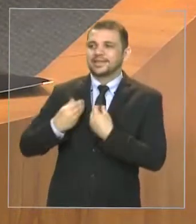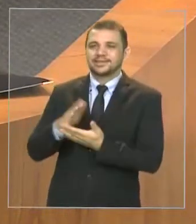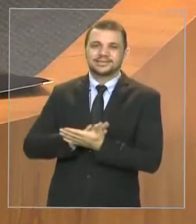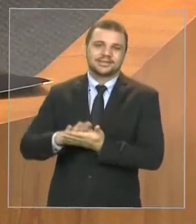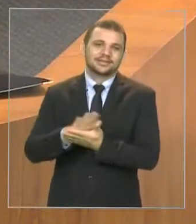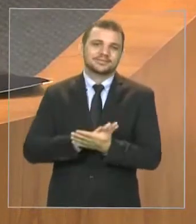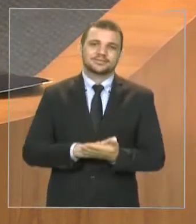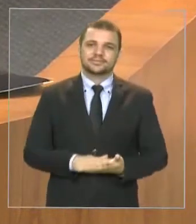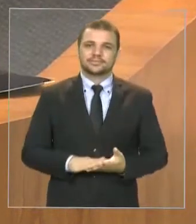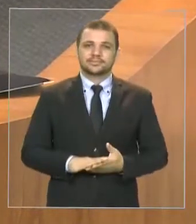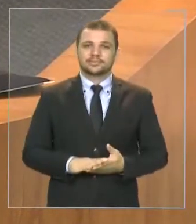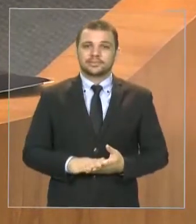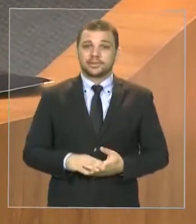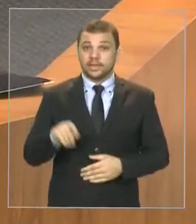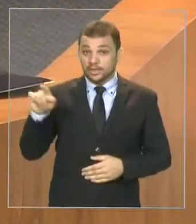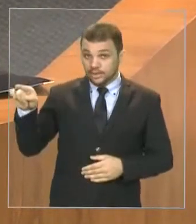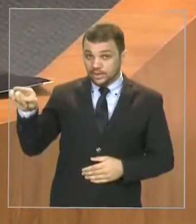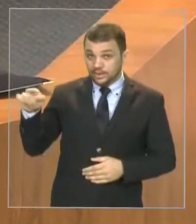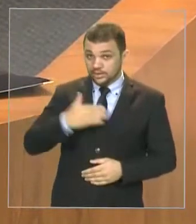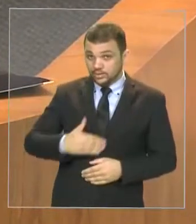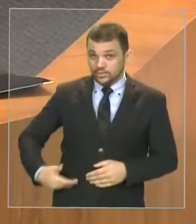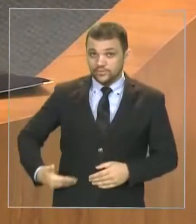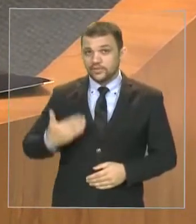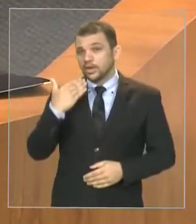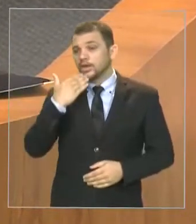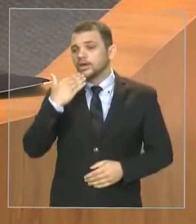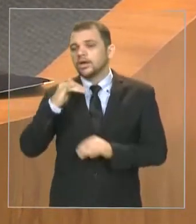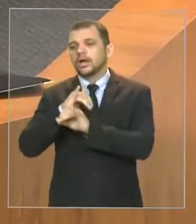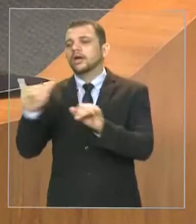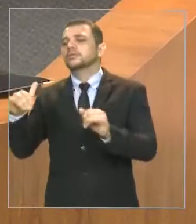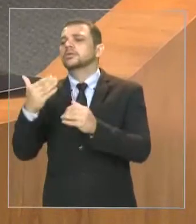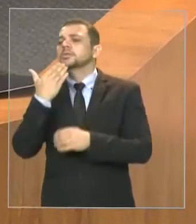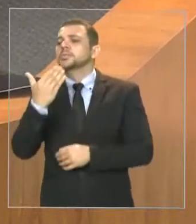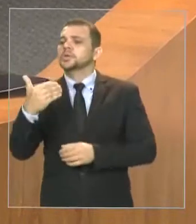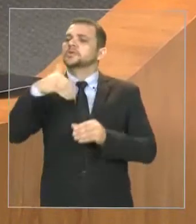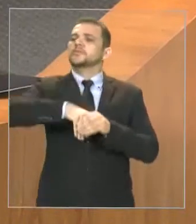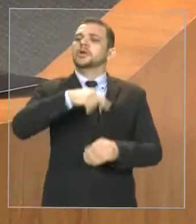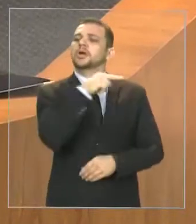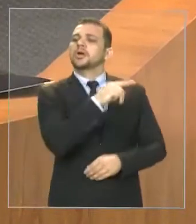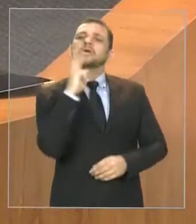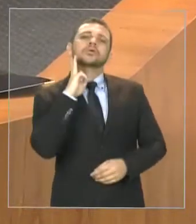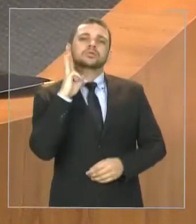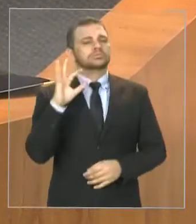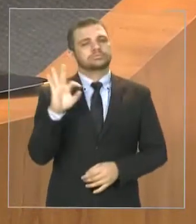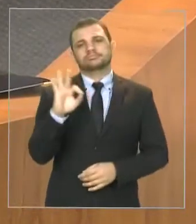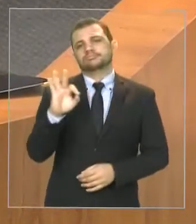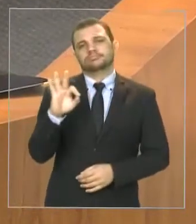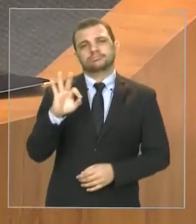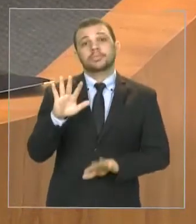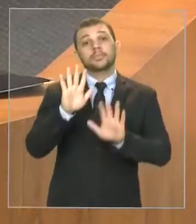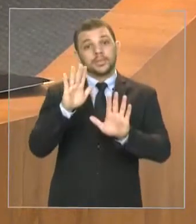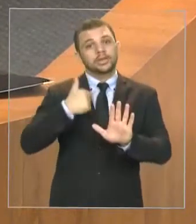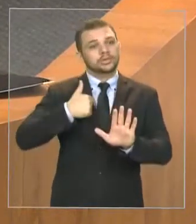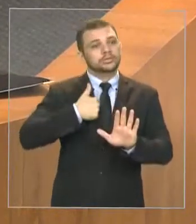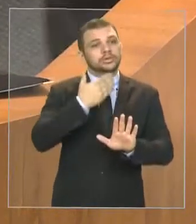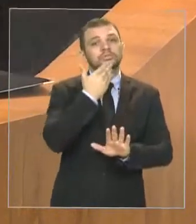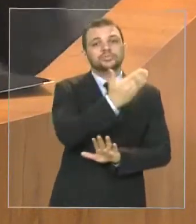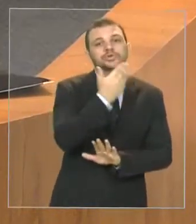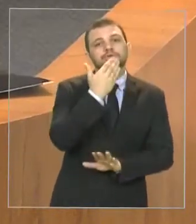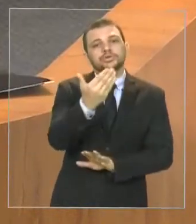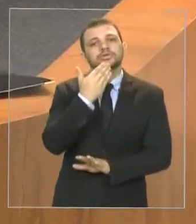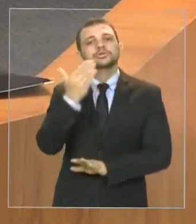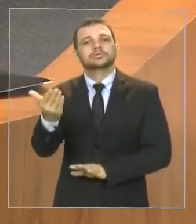voto para o governador Flávio Dino. E por onde eu andei, eu tinha um banner com a imagem, com a foto do presidente